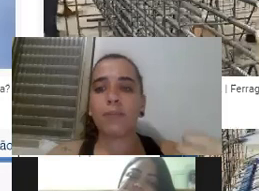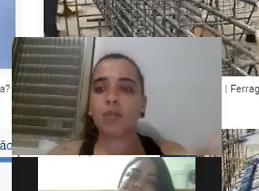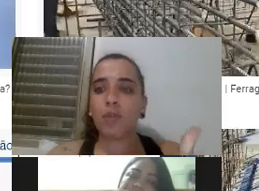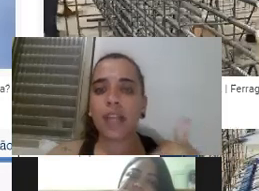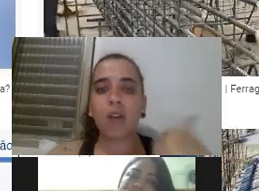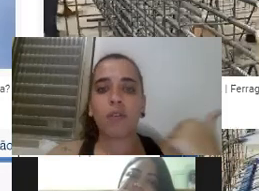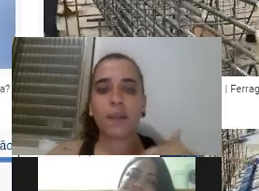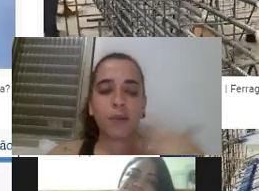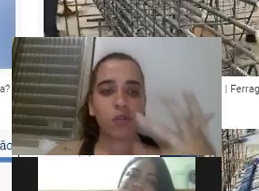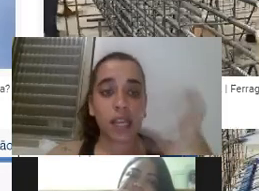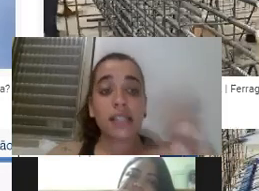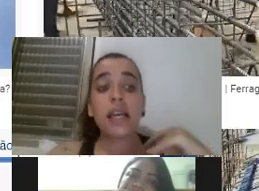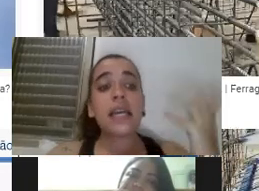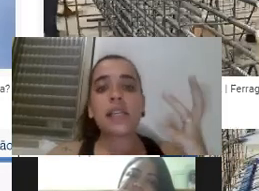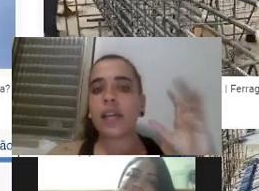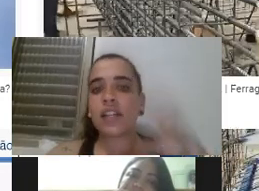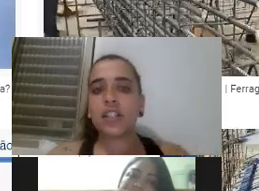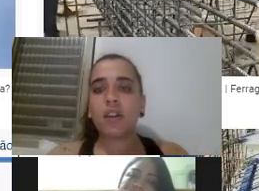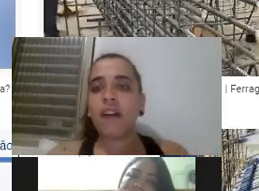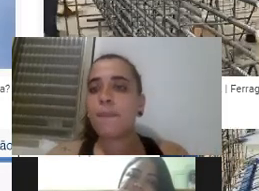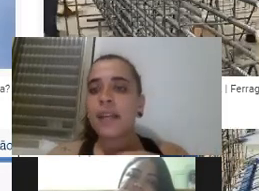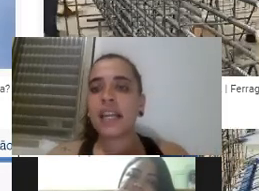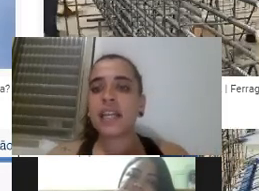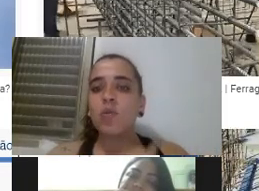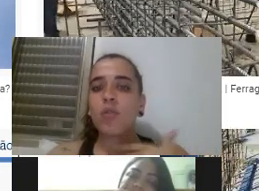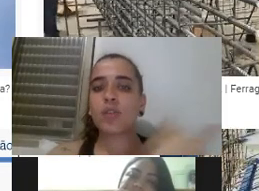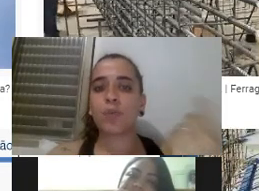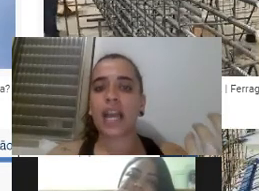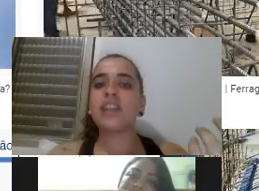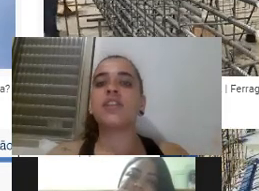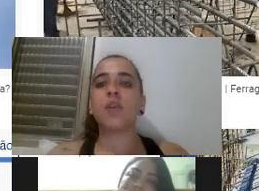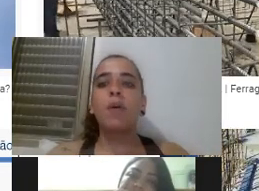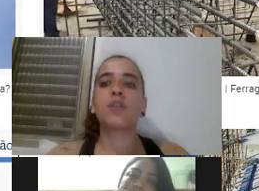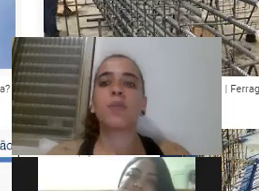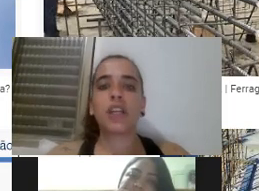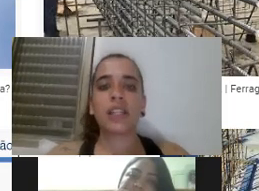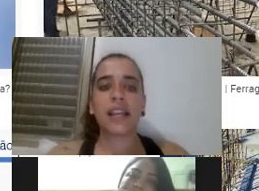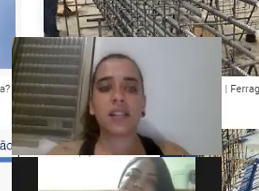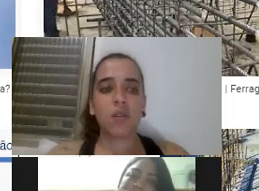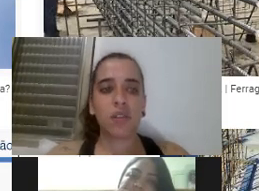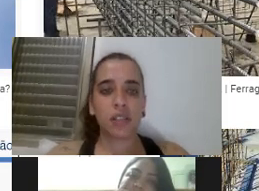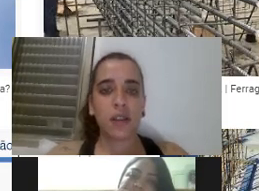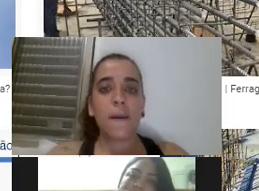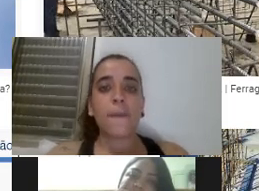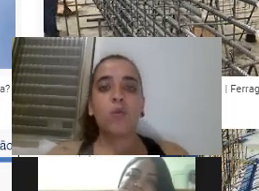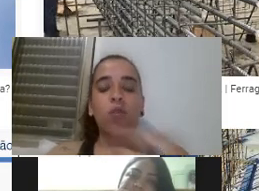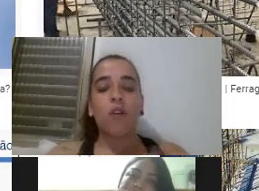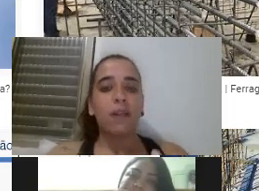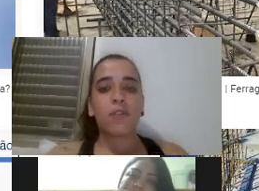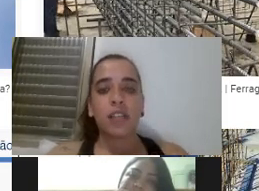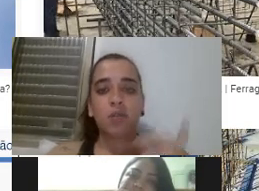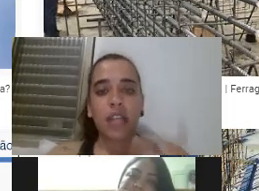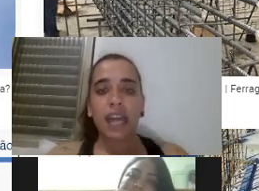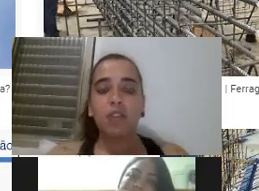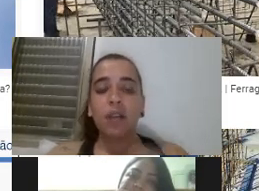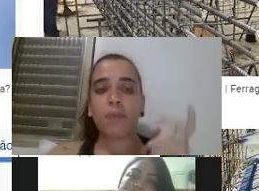do cobrimento nominal que eu falei para vocês. Isso aí a gente não vai aprender aqui no curso, porque a gente não pode projetar essas coisas. Igual eu